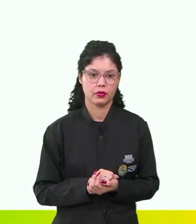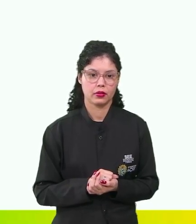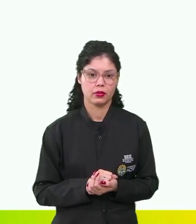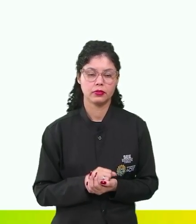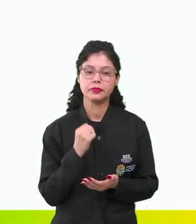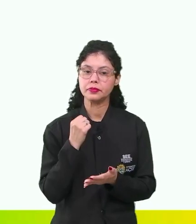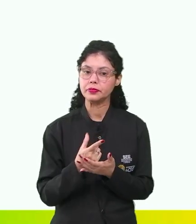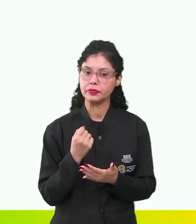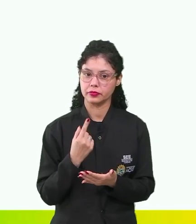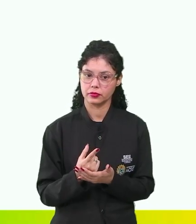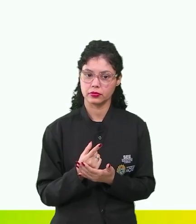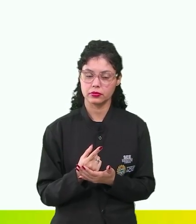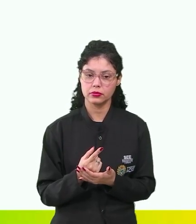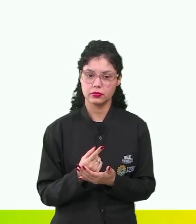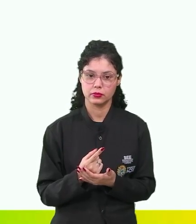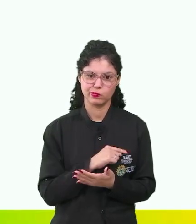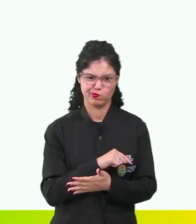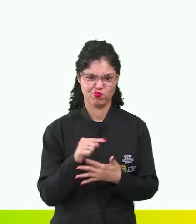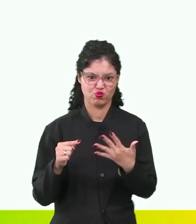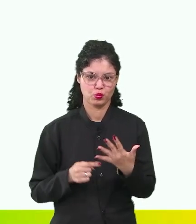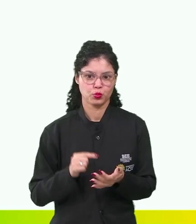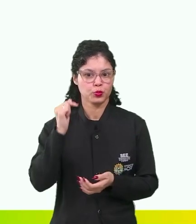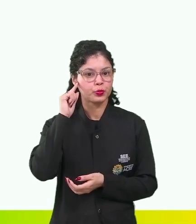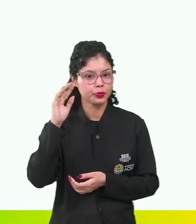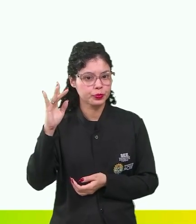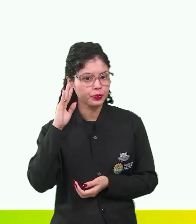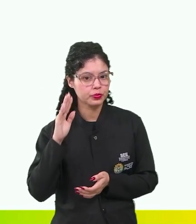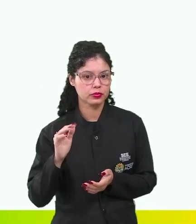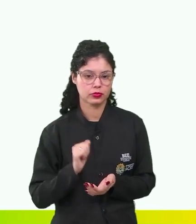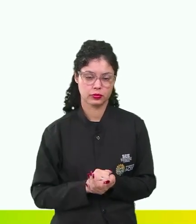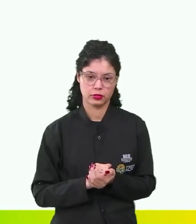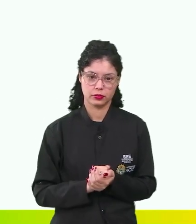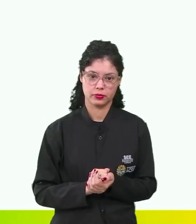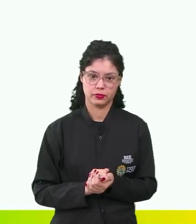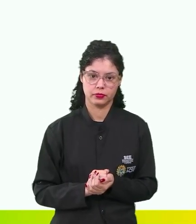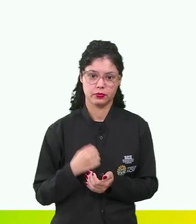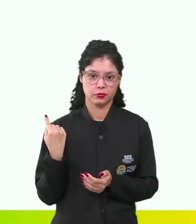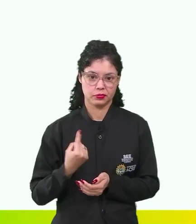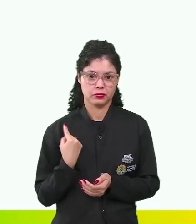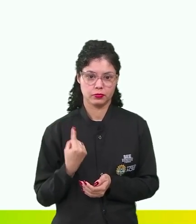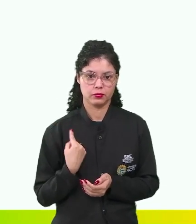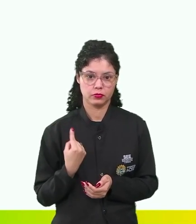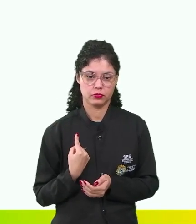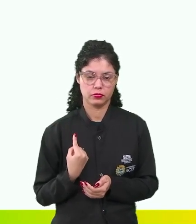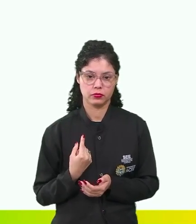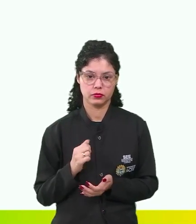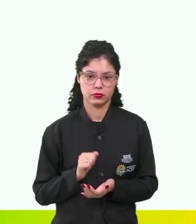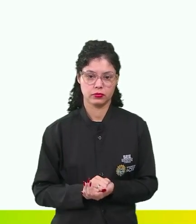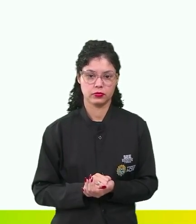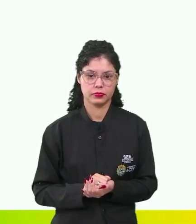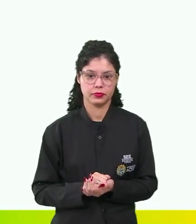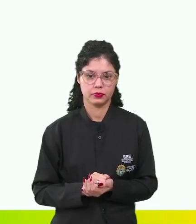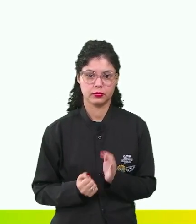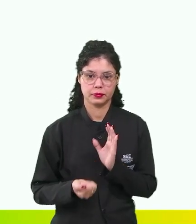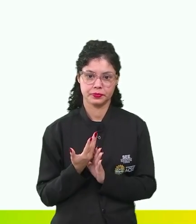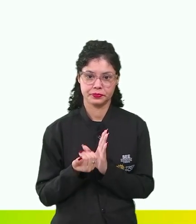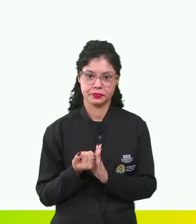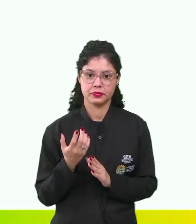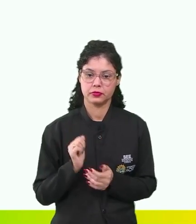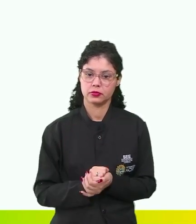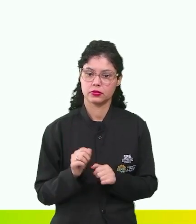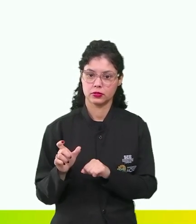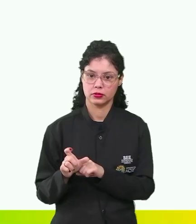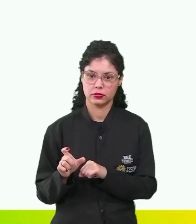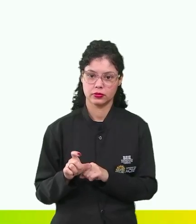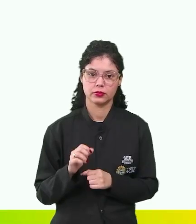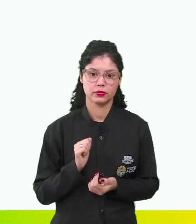Letra D. A compra de itens que refletem a individualidade e